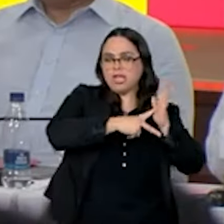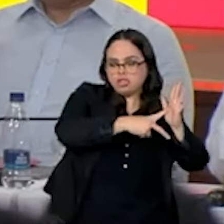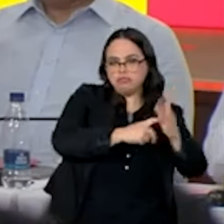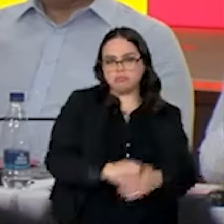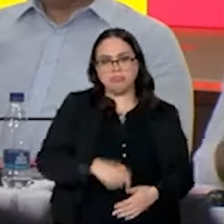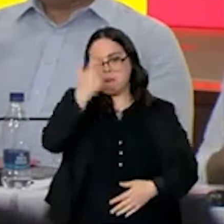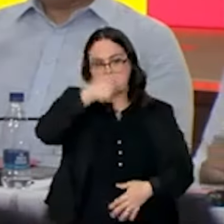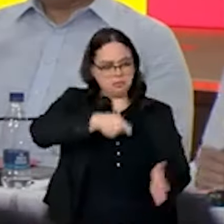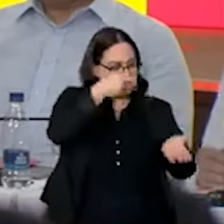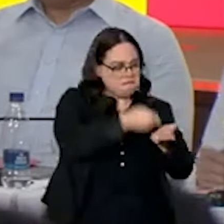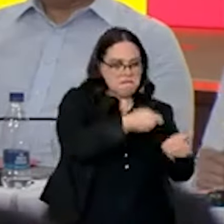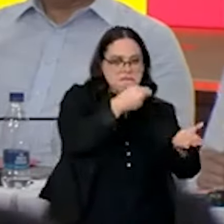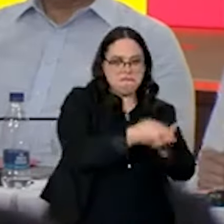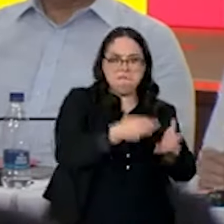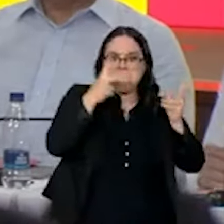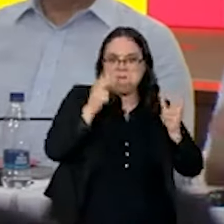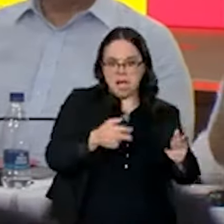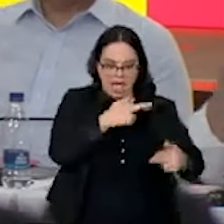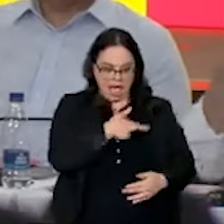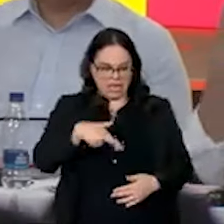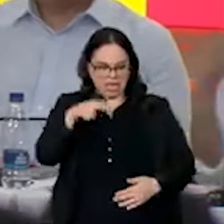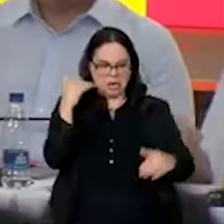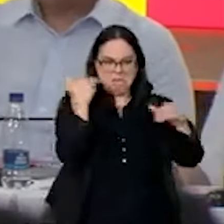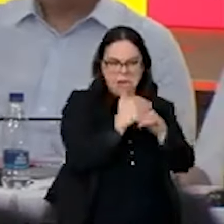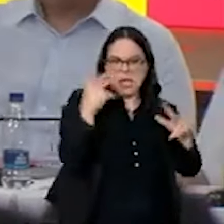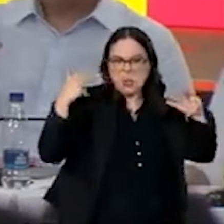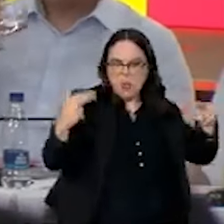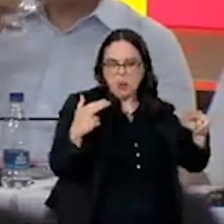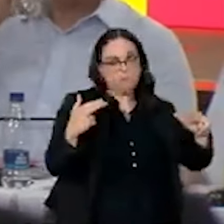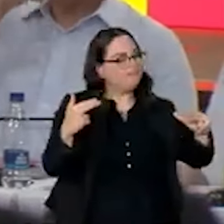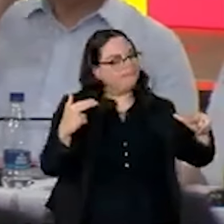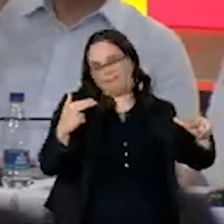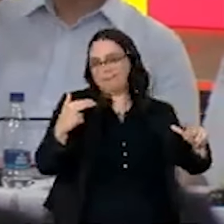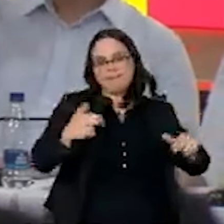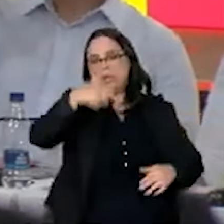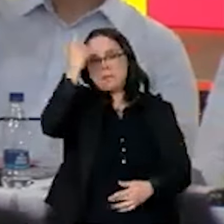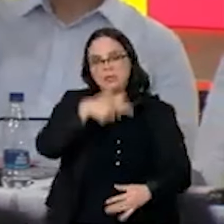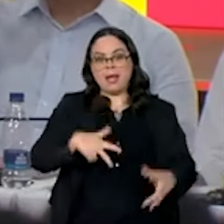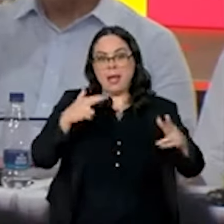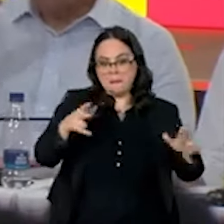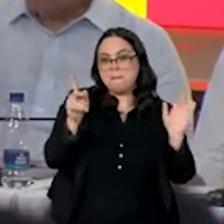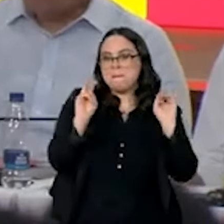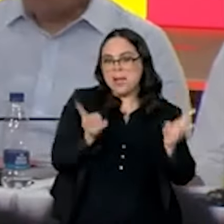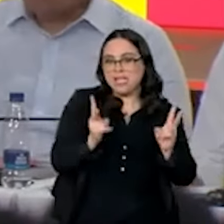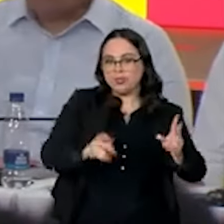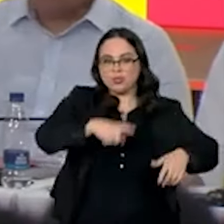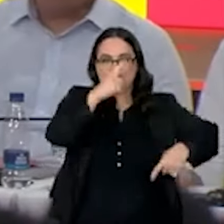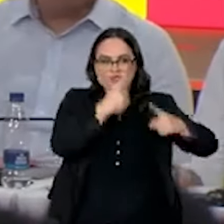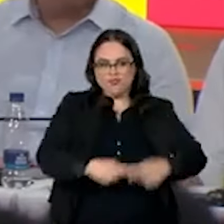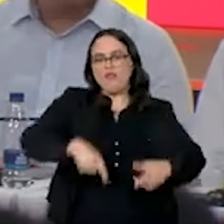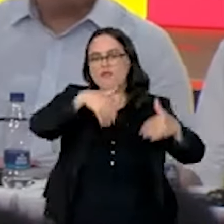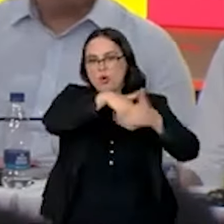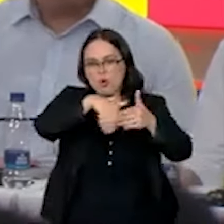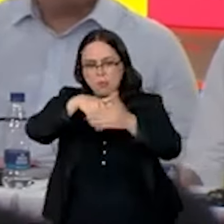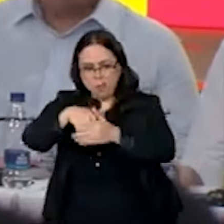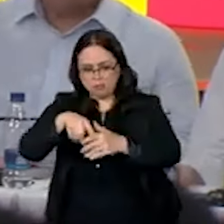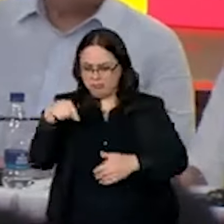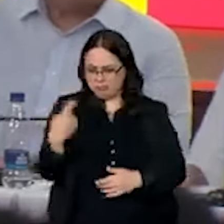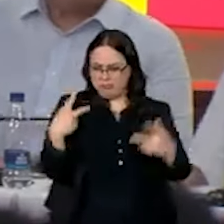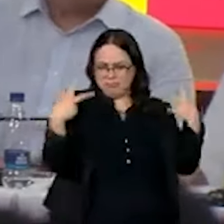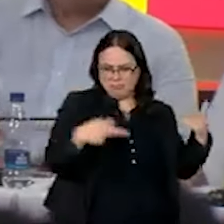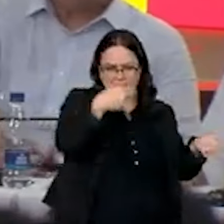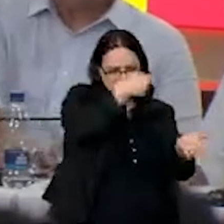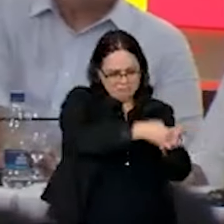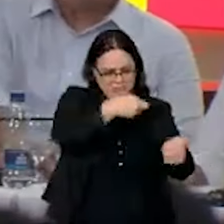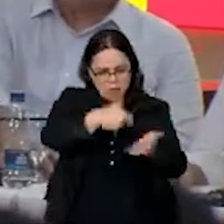é obrigado a professar a mesma religião. Ninguém é obrigado a torcer para o mesmo time. Nós não somos obrigados